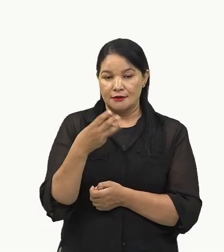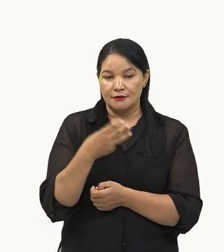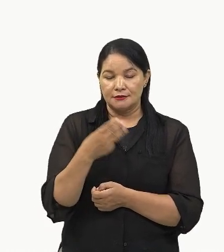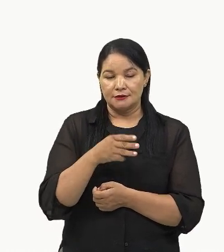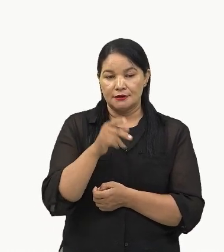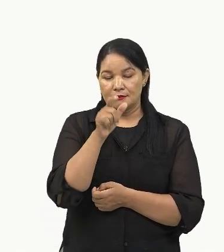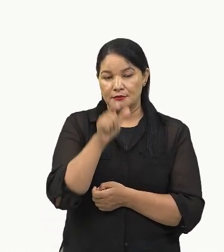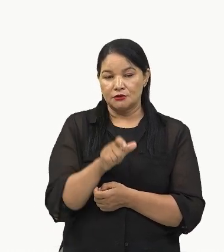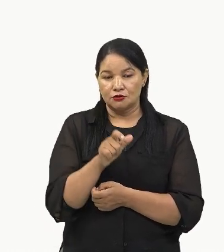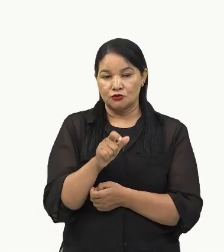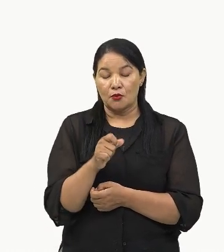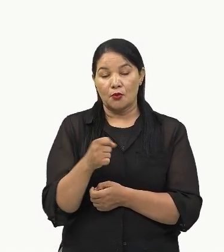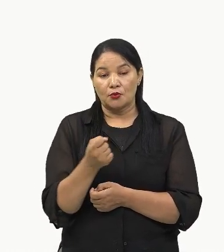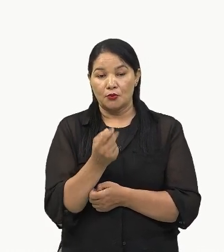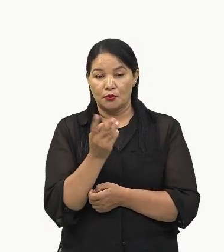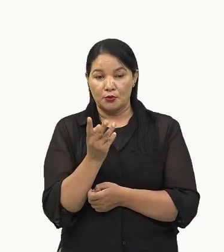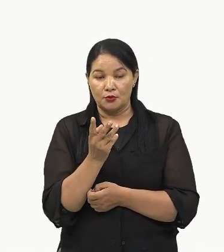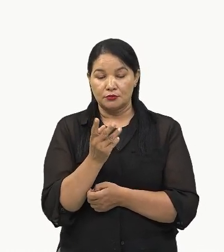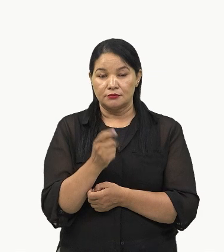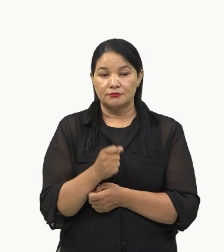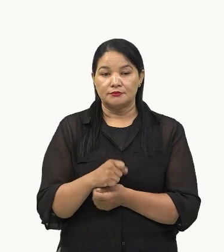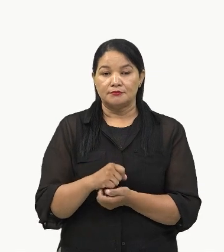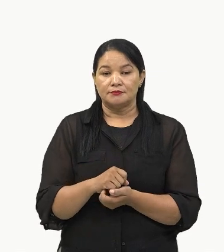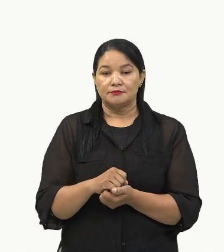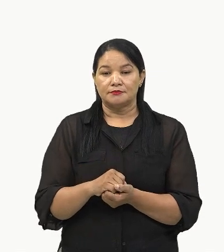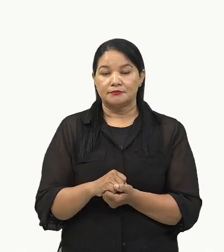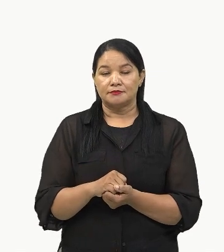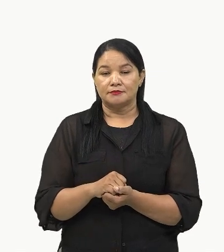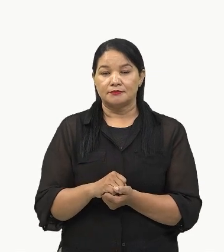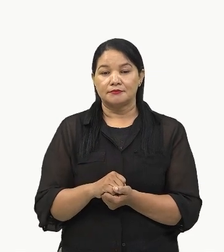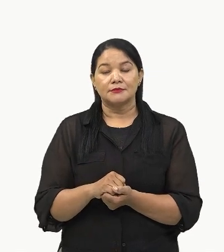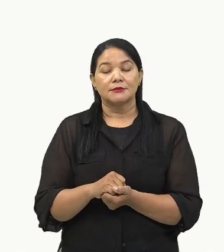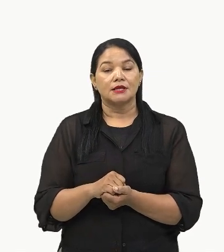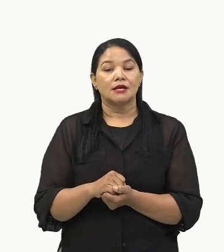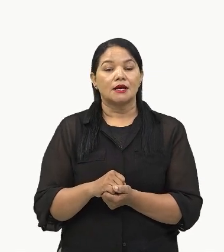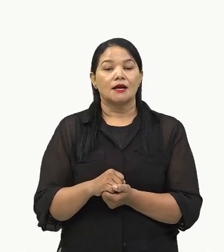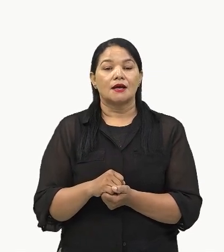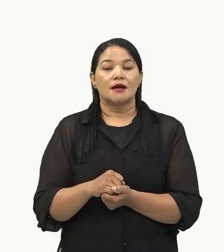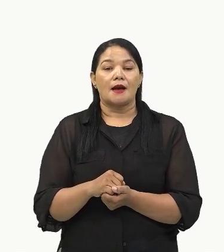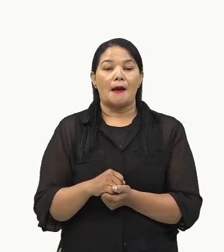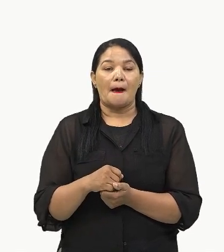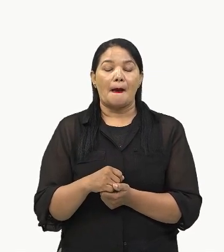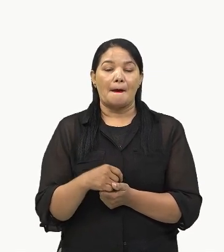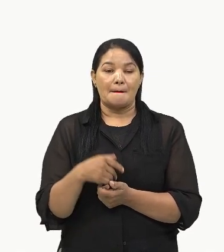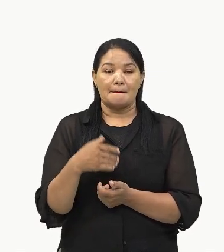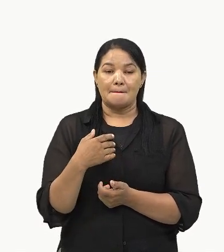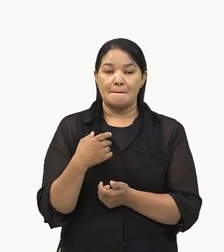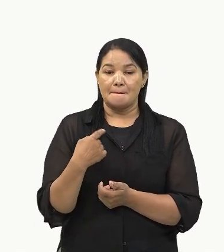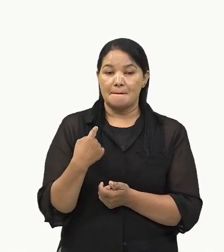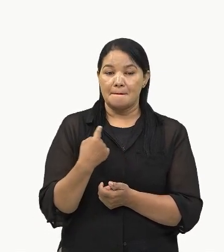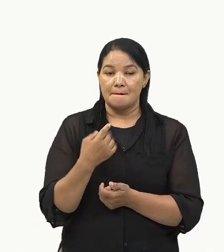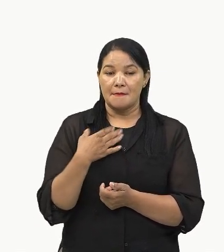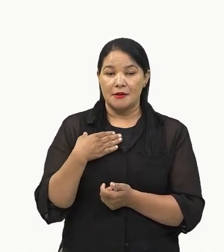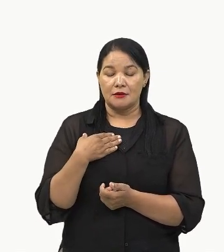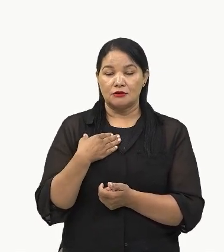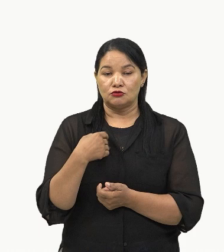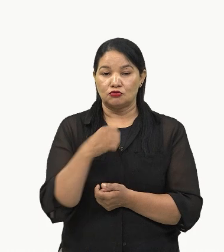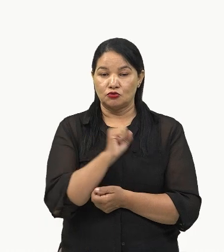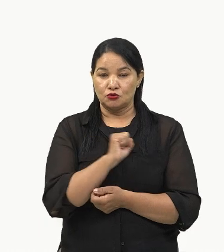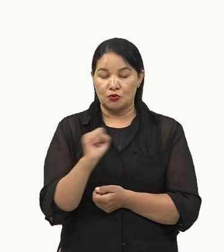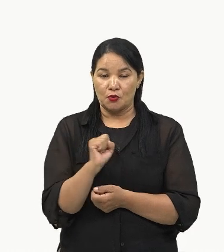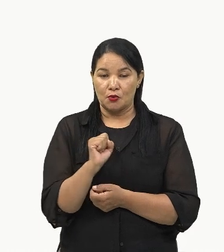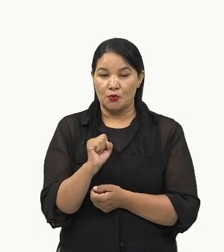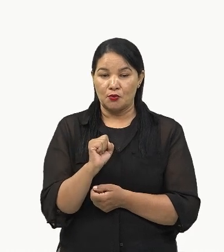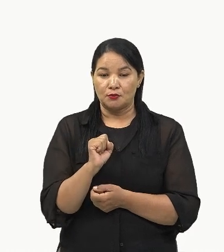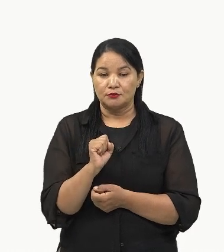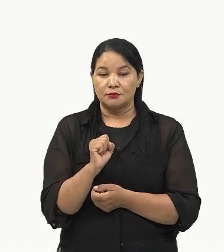deles. Então, ellos, né? Mis suegros, su casa para albergar